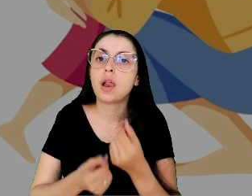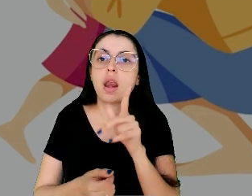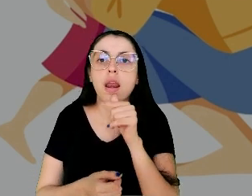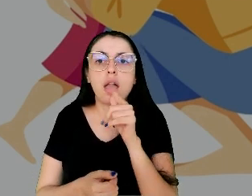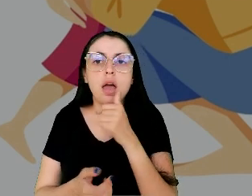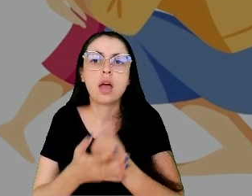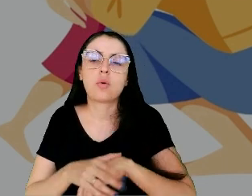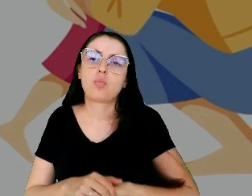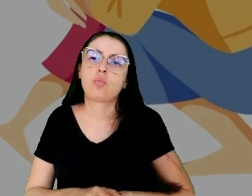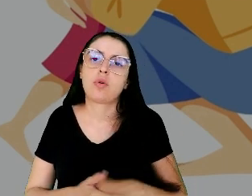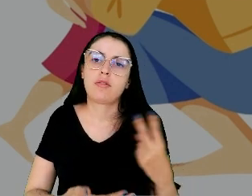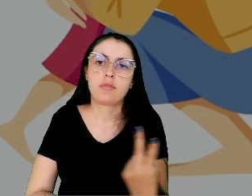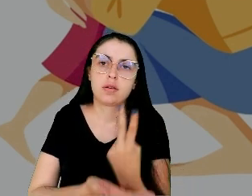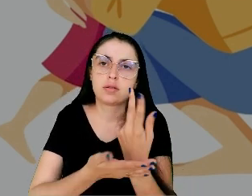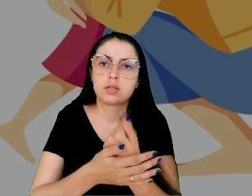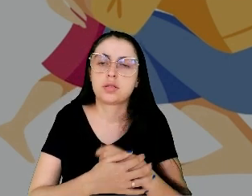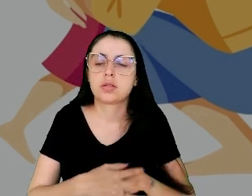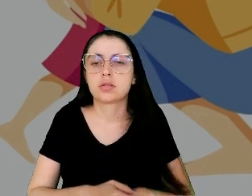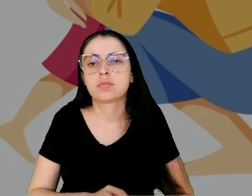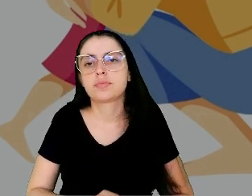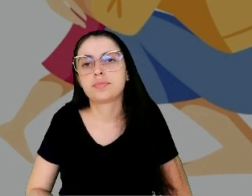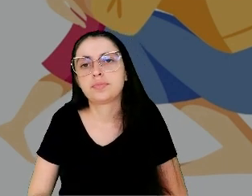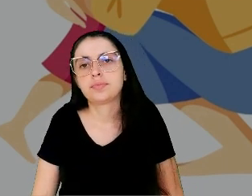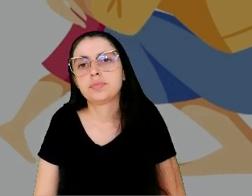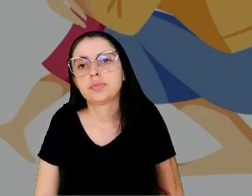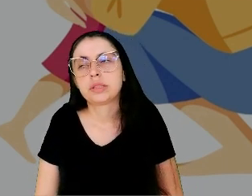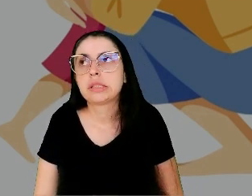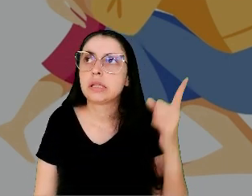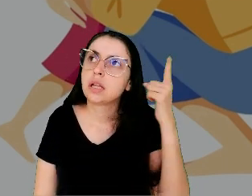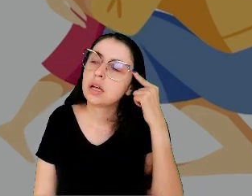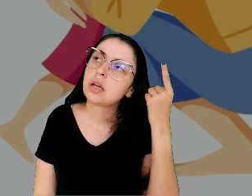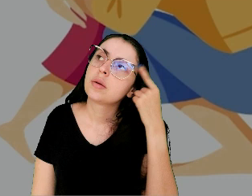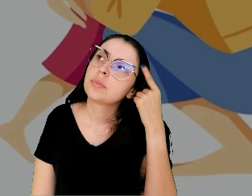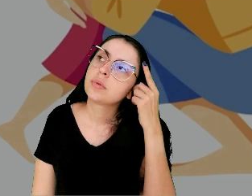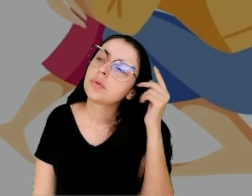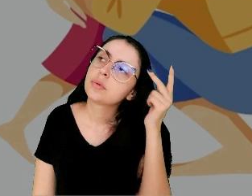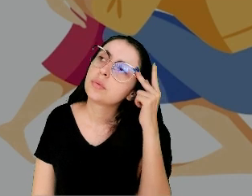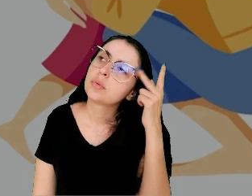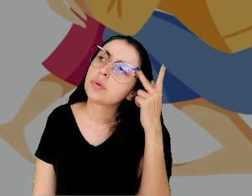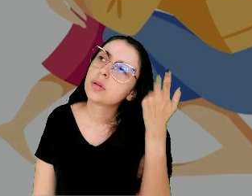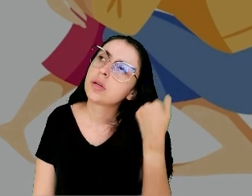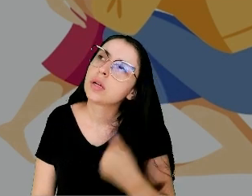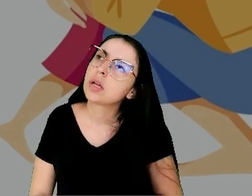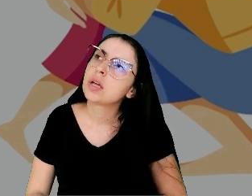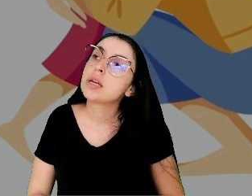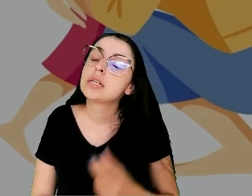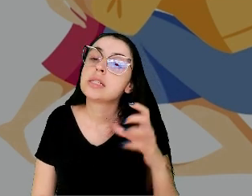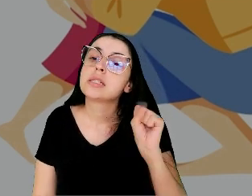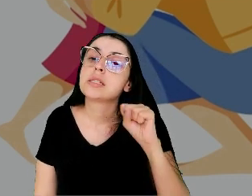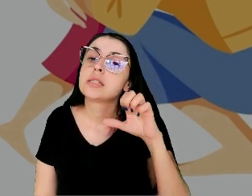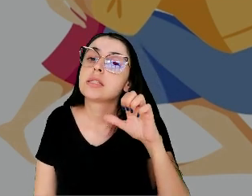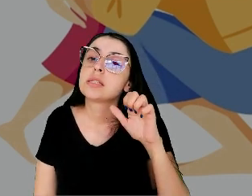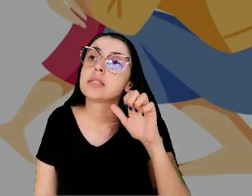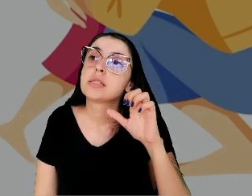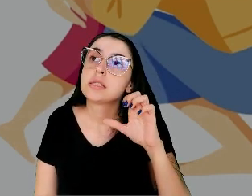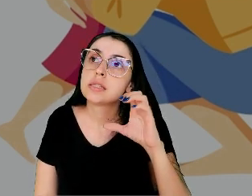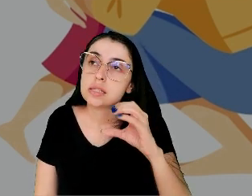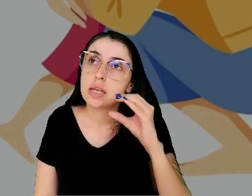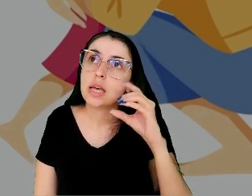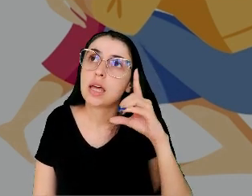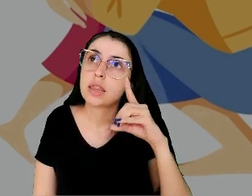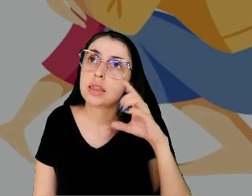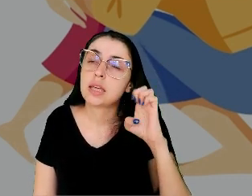universalização do saneamento para todos. Lembro aqui que a OCDE, no último